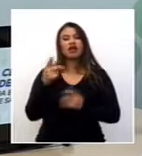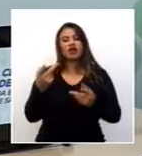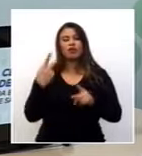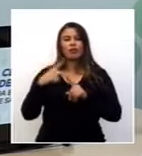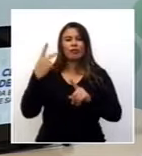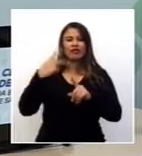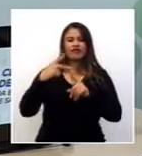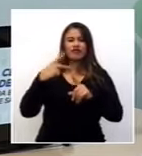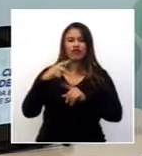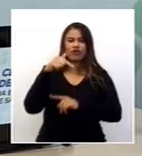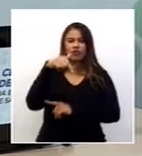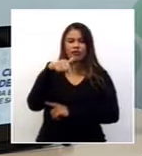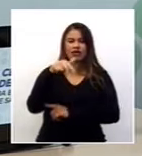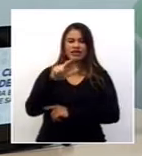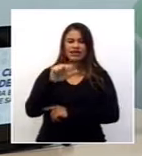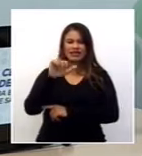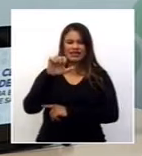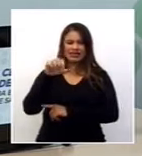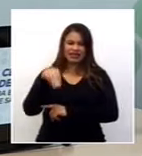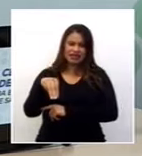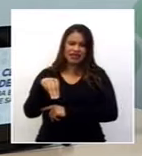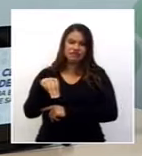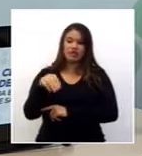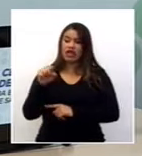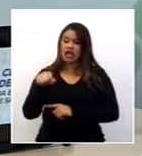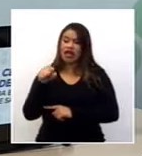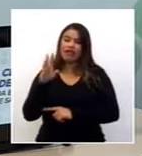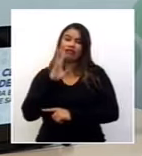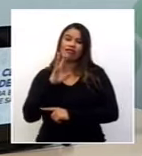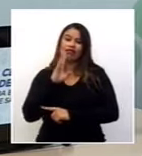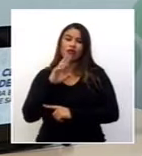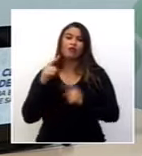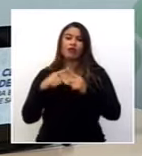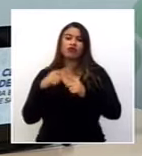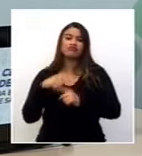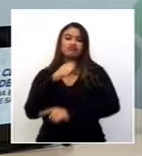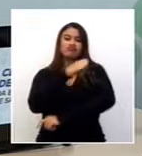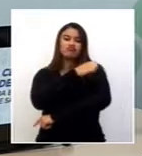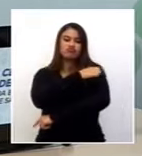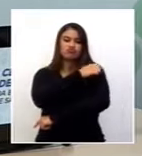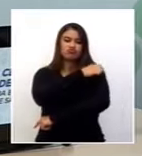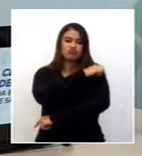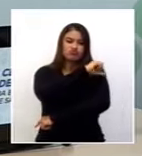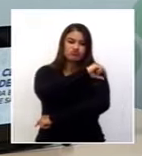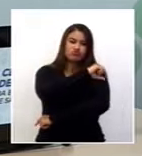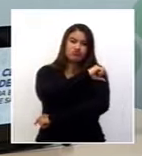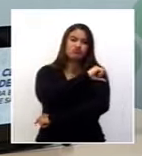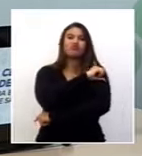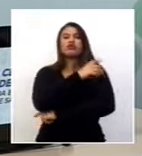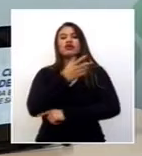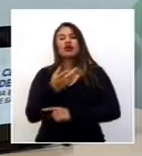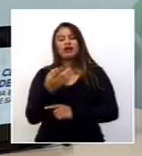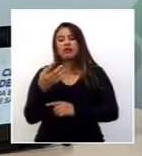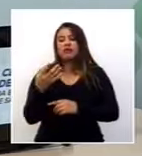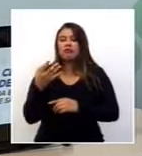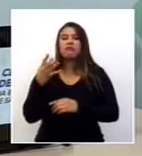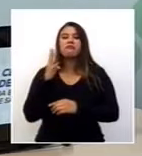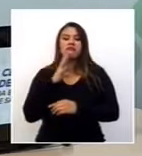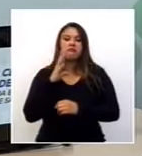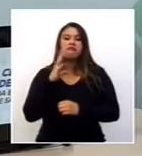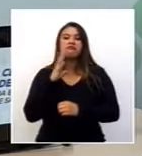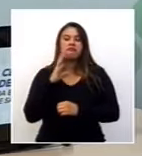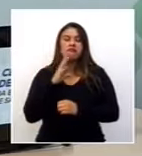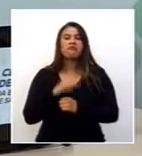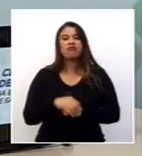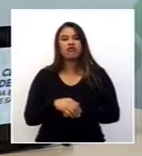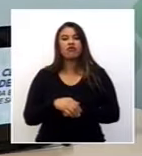essa plataforma é legal, é interessante, ela é muito voltada para o ensino médio, né? Eu dei uma olhada, achei interessante também.